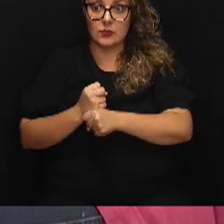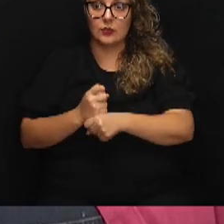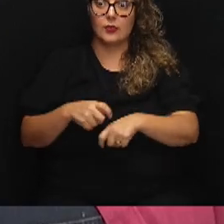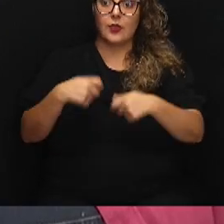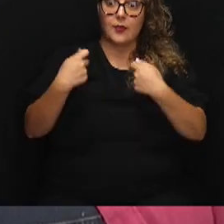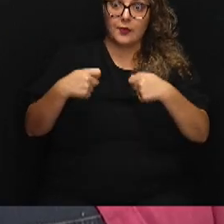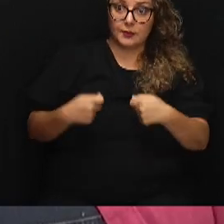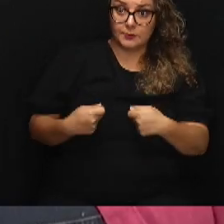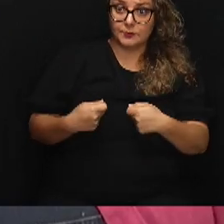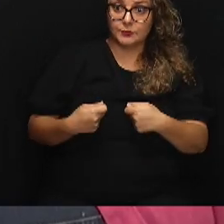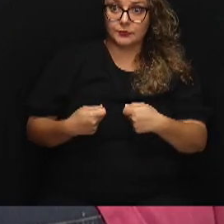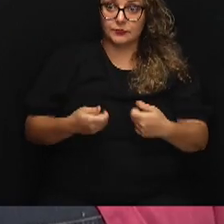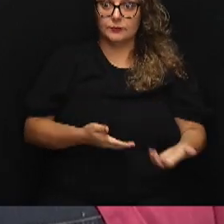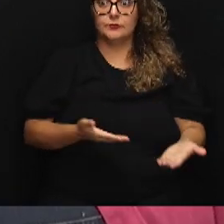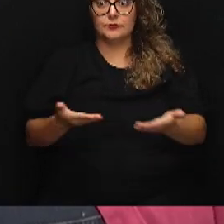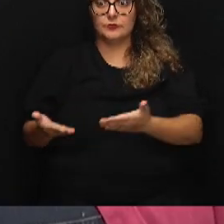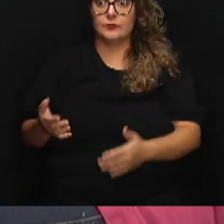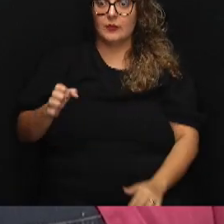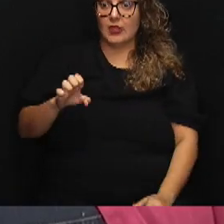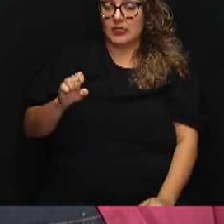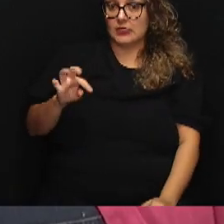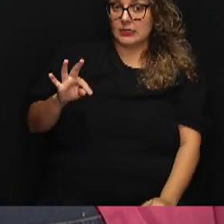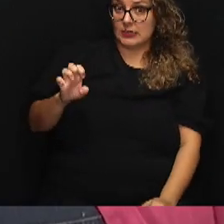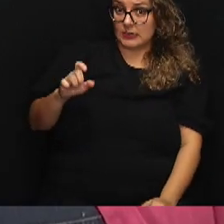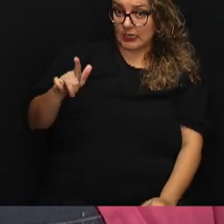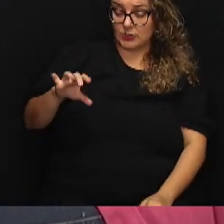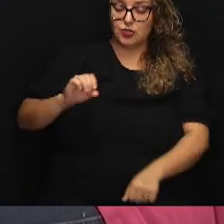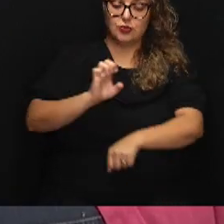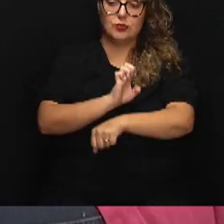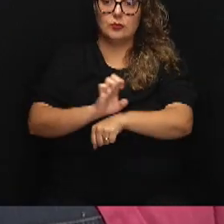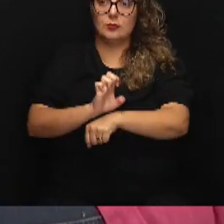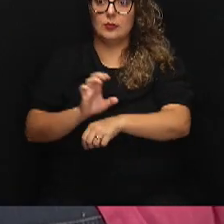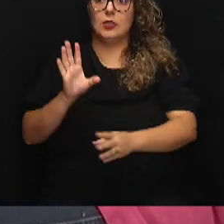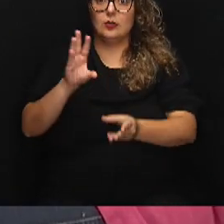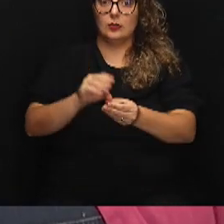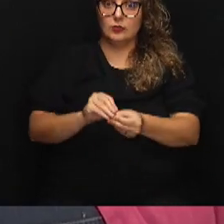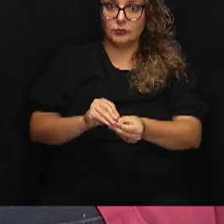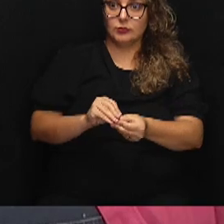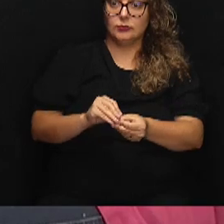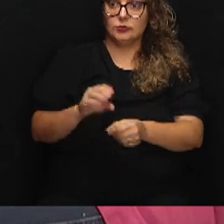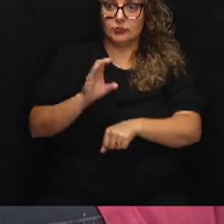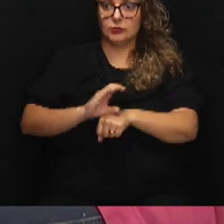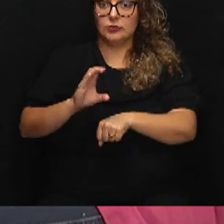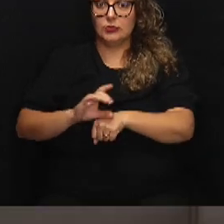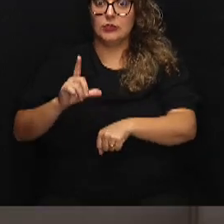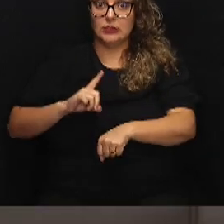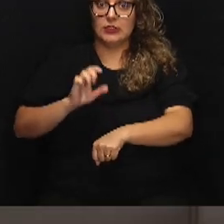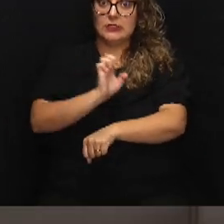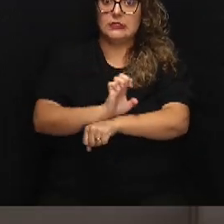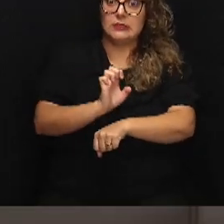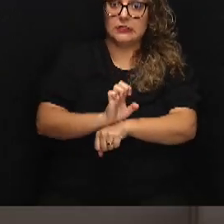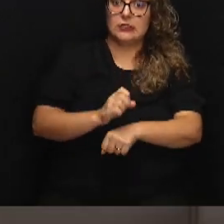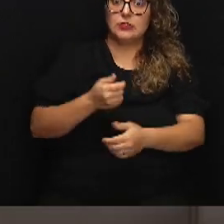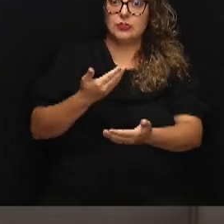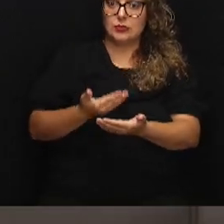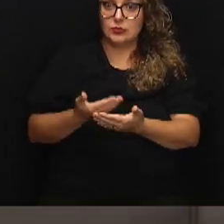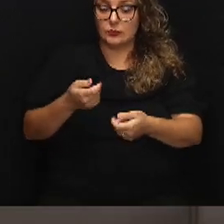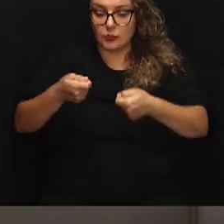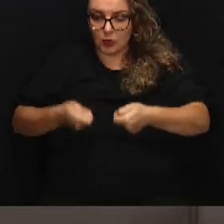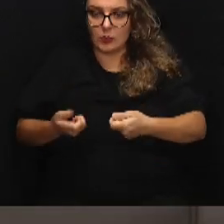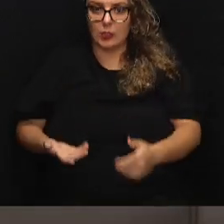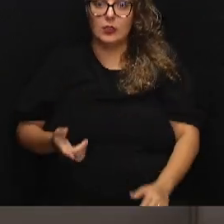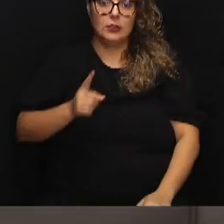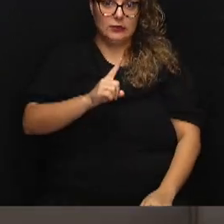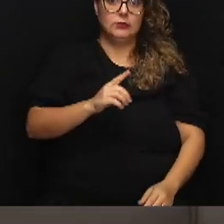precisar apresentar um estágio para que ele possa concluir o curso, ou seja, tem estágio obrigatório? Não, é assim, ó, o curso de